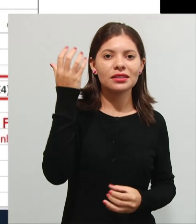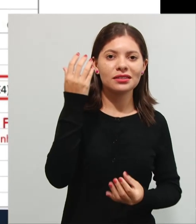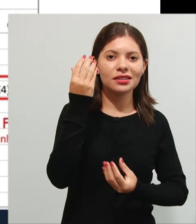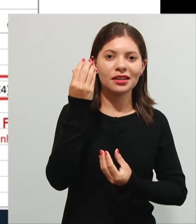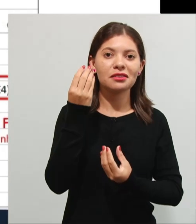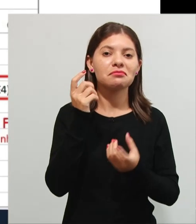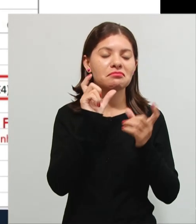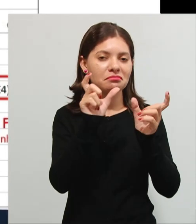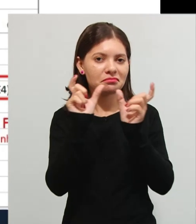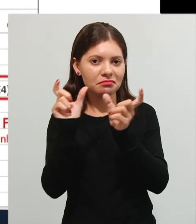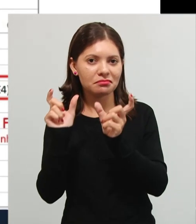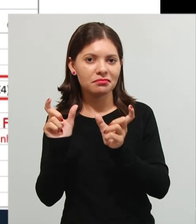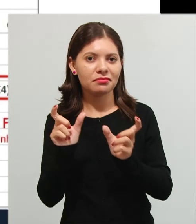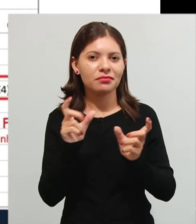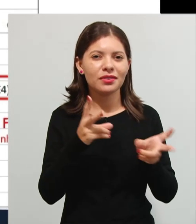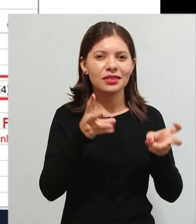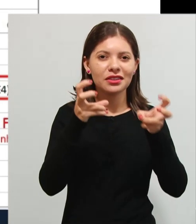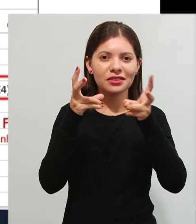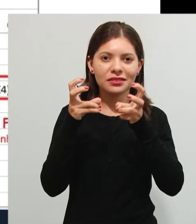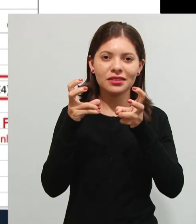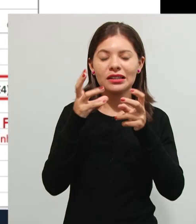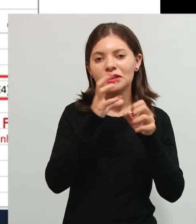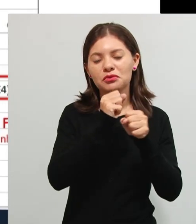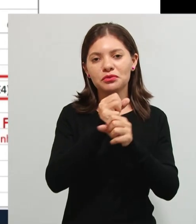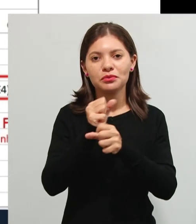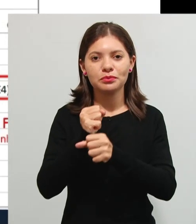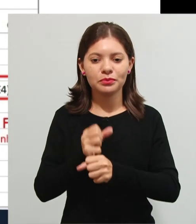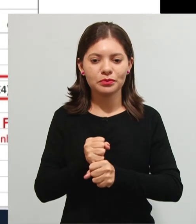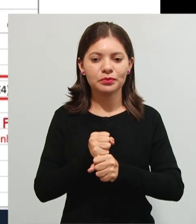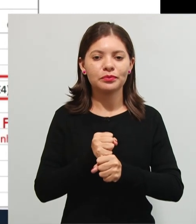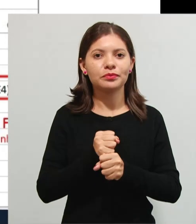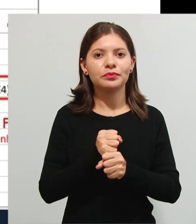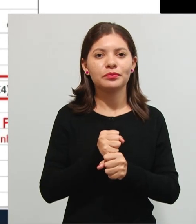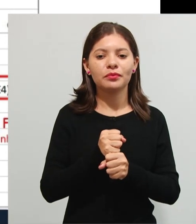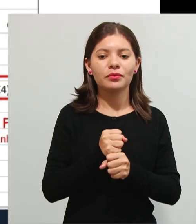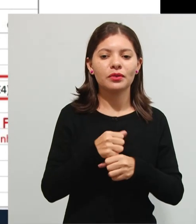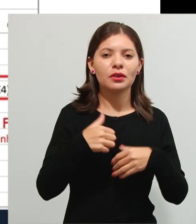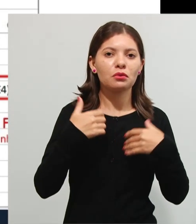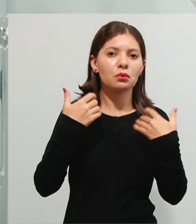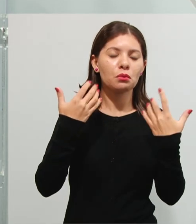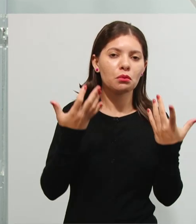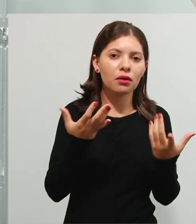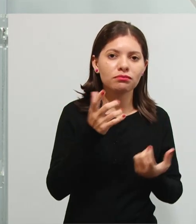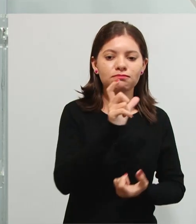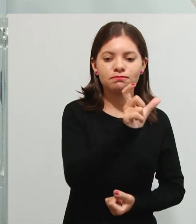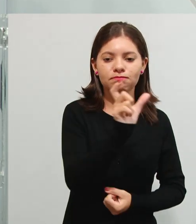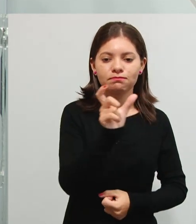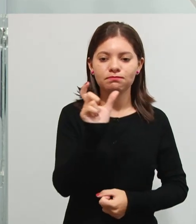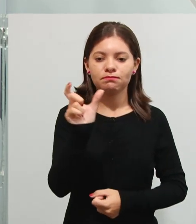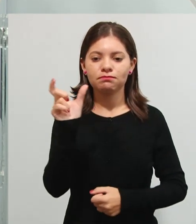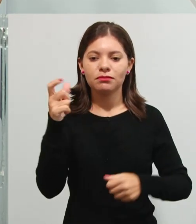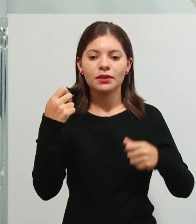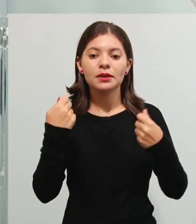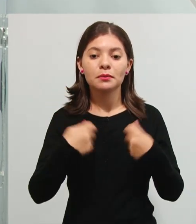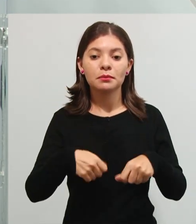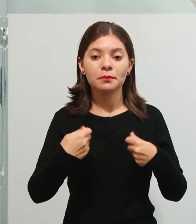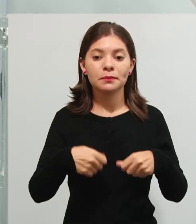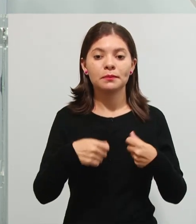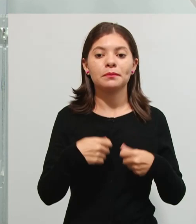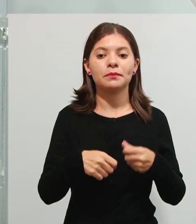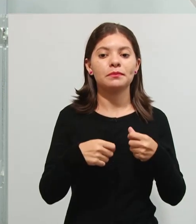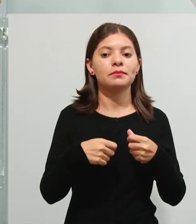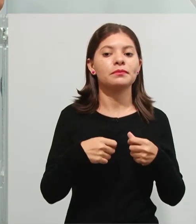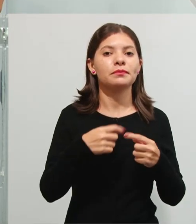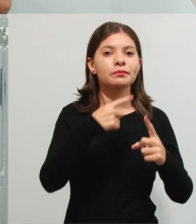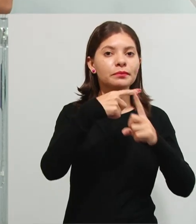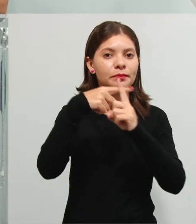as fórmulas elas vão acontecer com esse formato. A gente identificando a fórmula e identificando quais são as